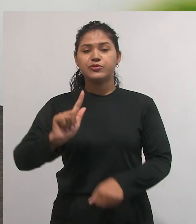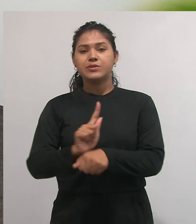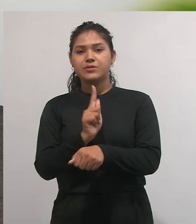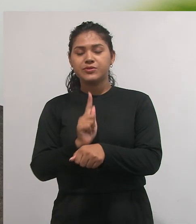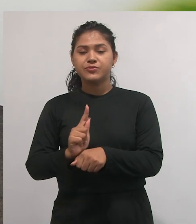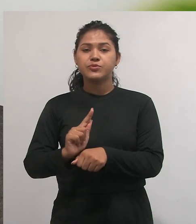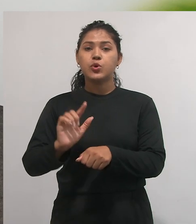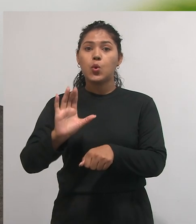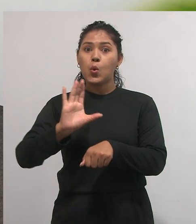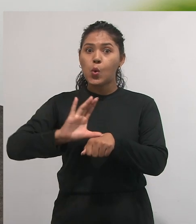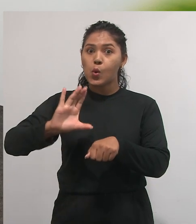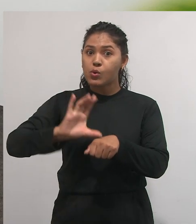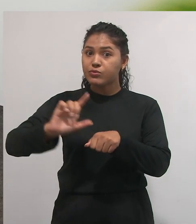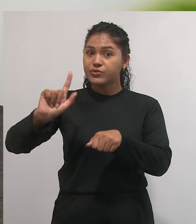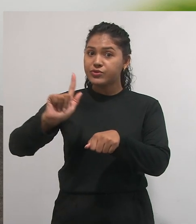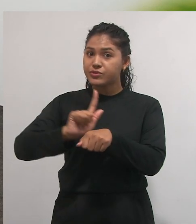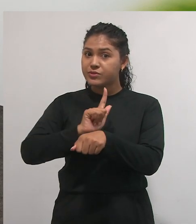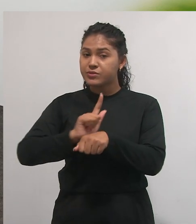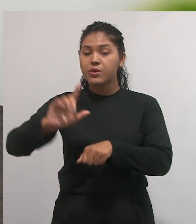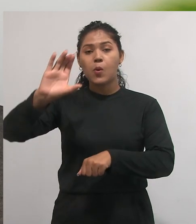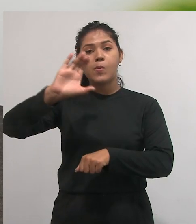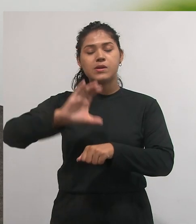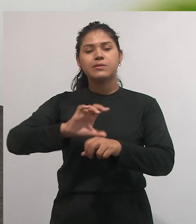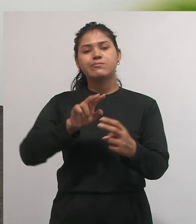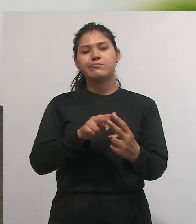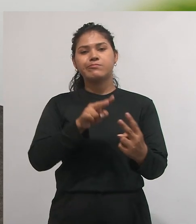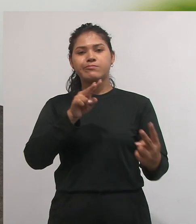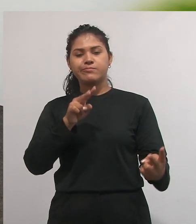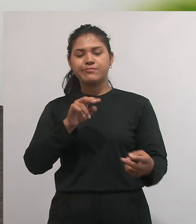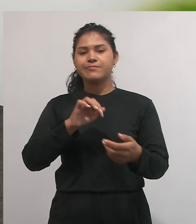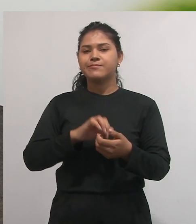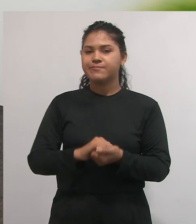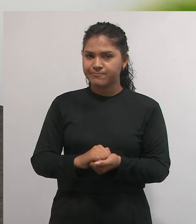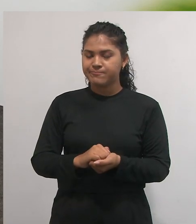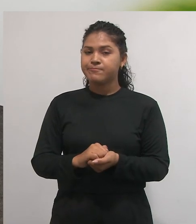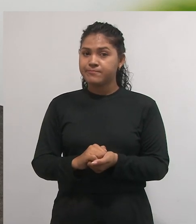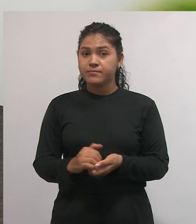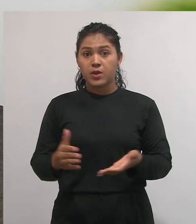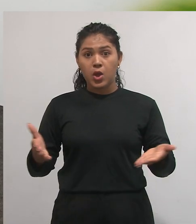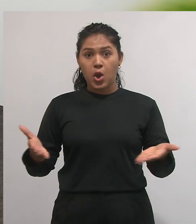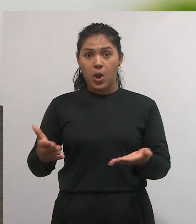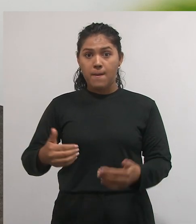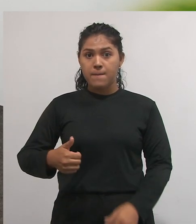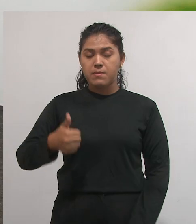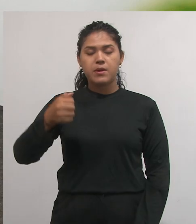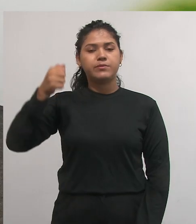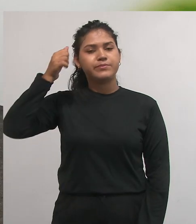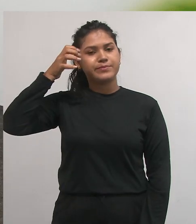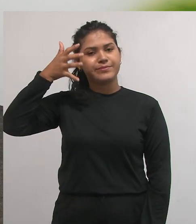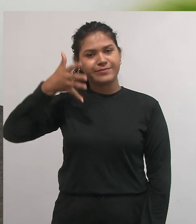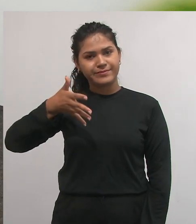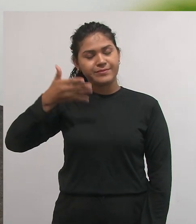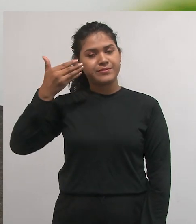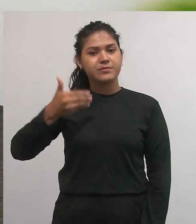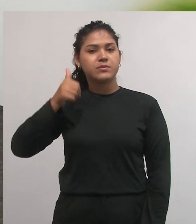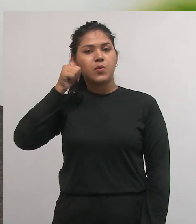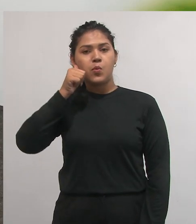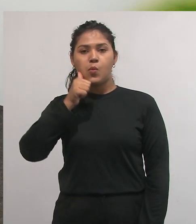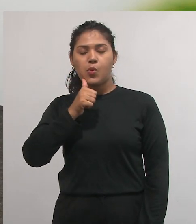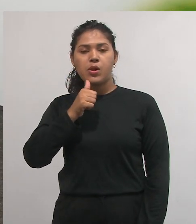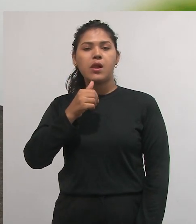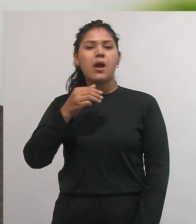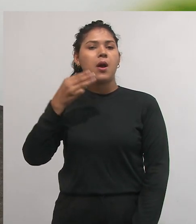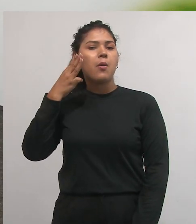do curso de Gestão Comercial EAD. Bom, agora irei fazer minha audiodescrição. Sou uma